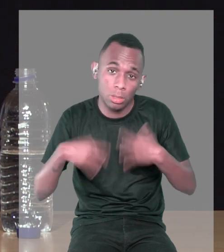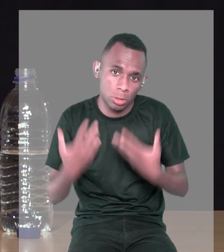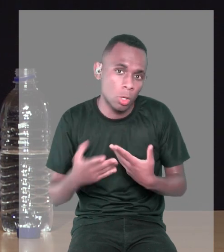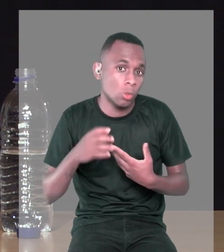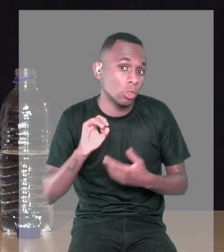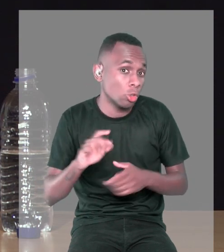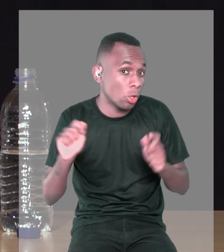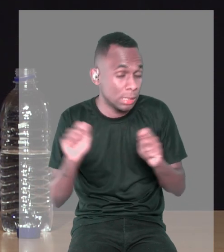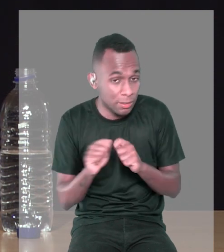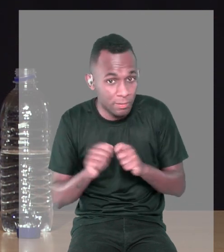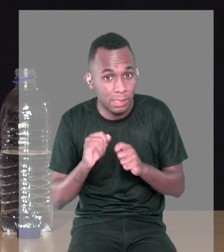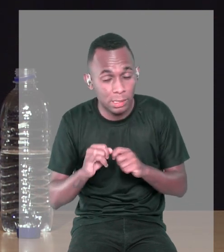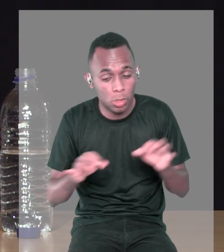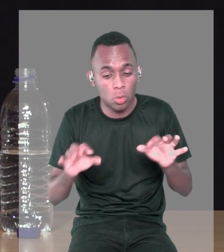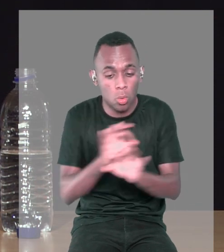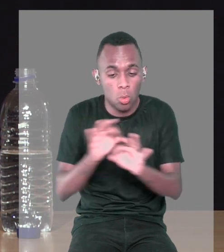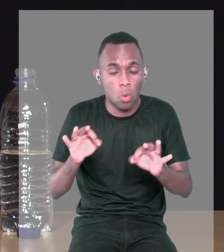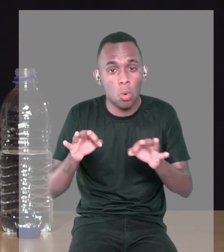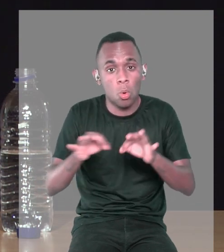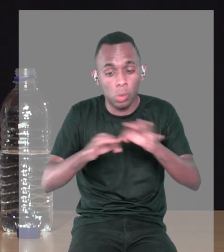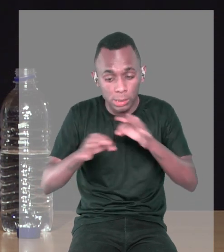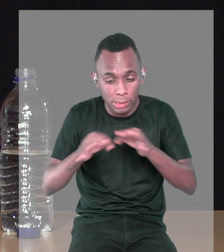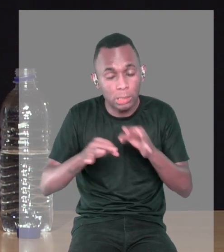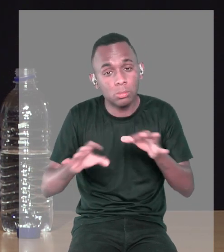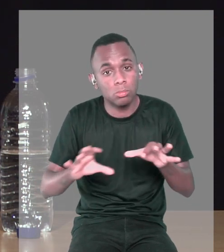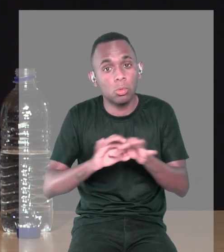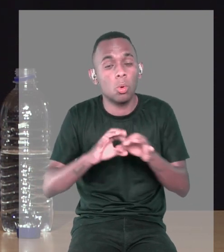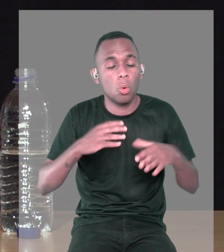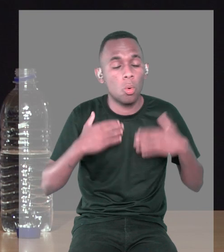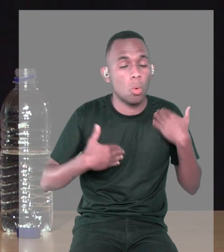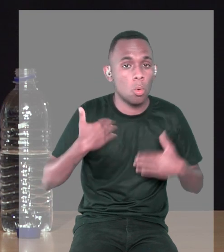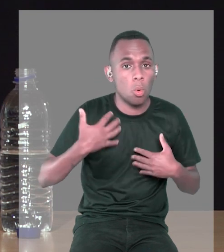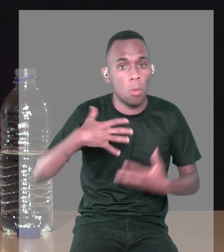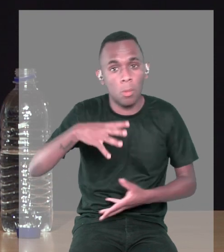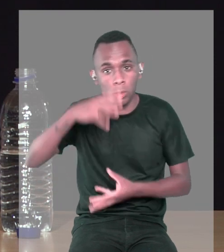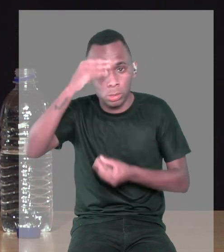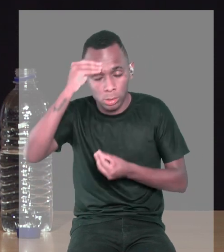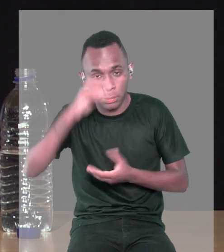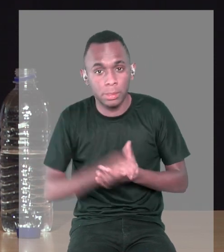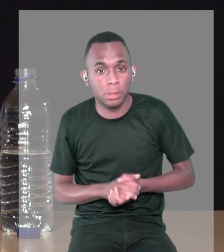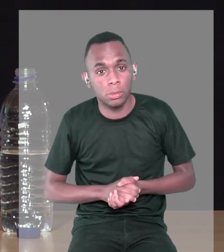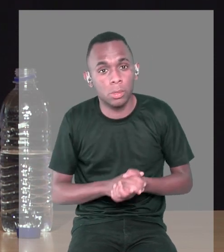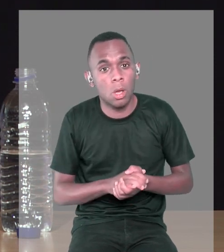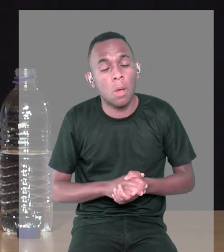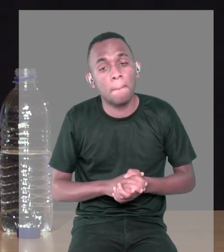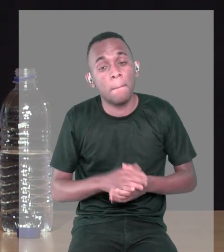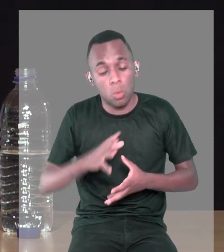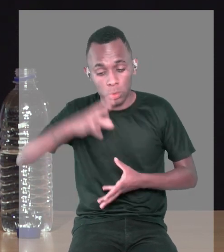E numa maneira que o espírito pode ter de corresponder ao que se passa.